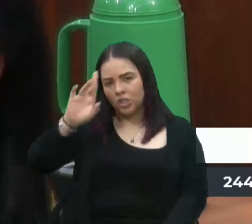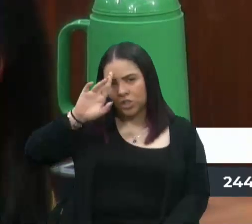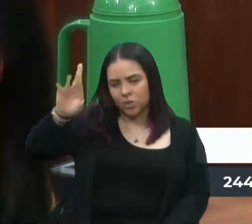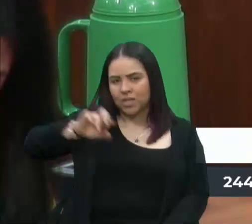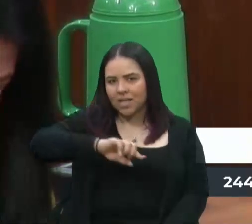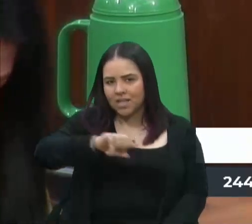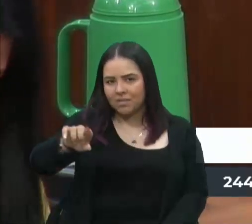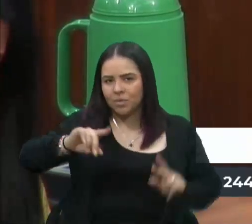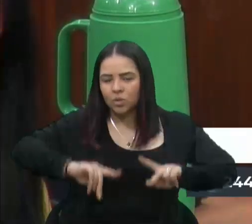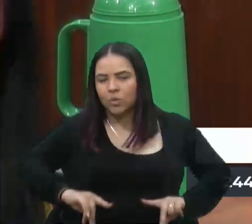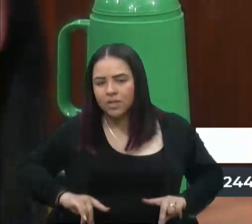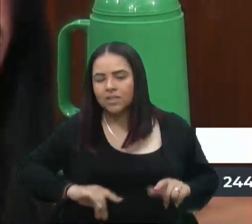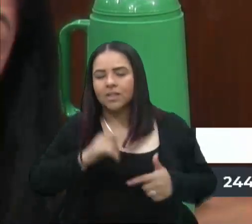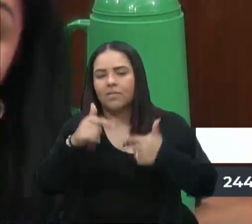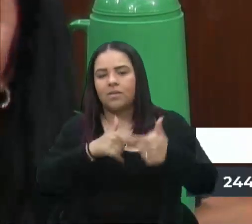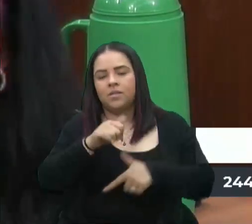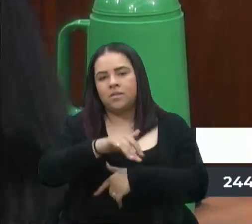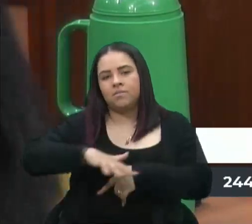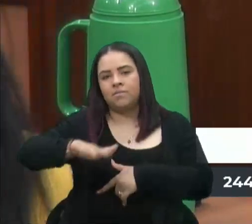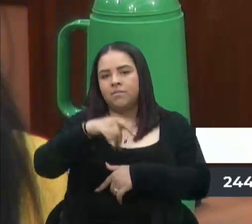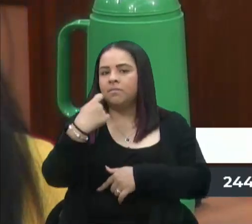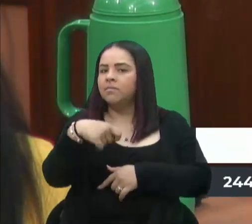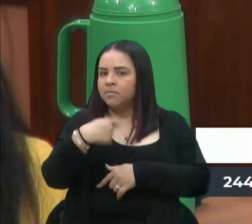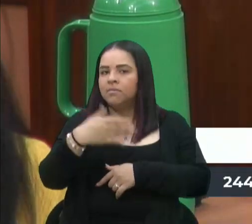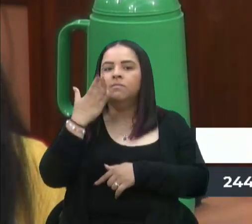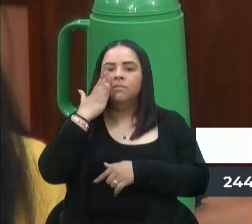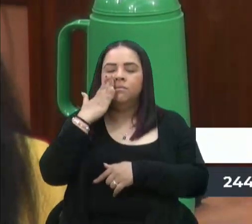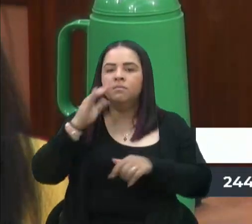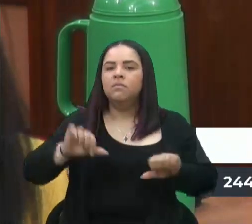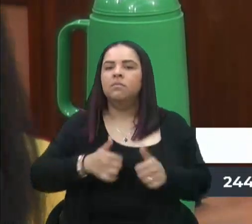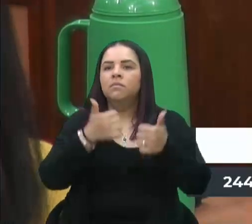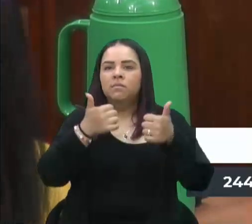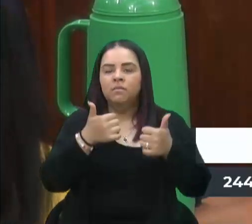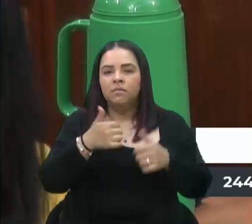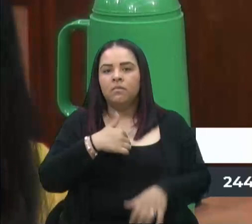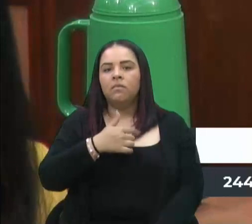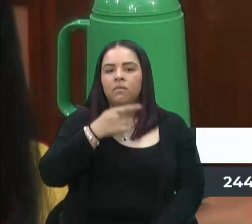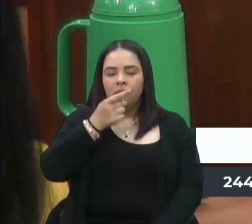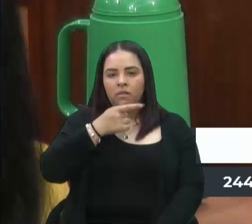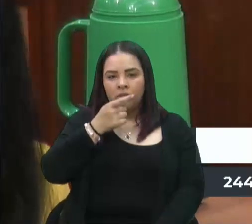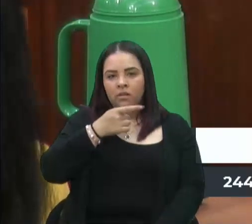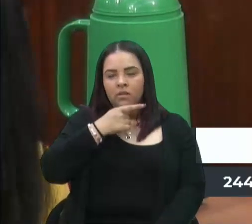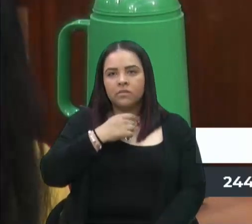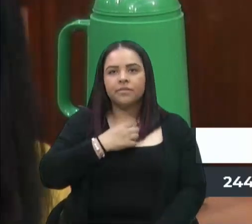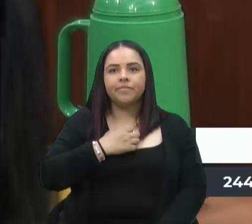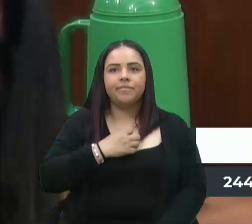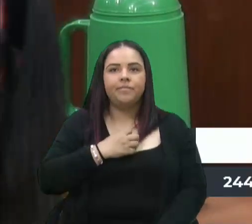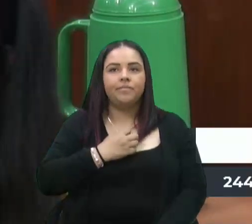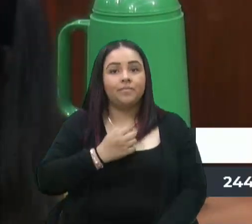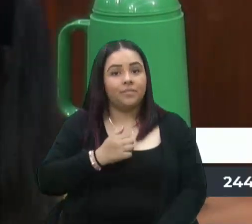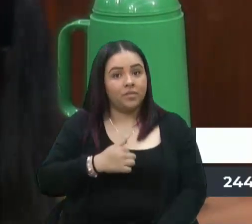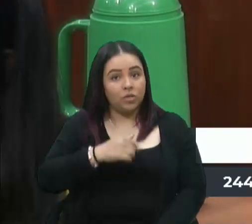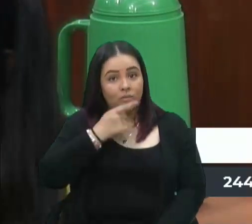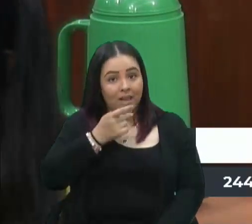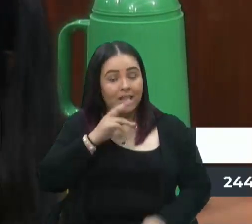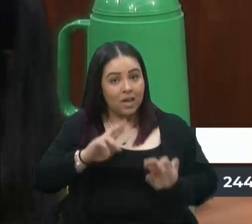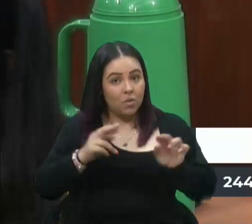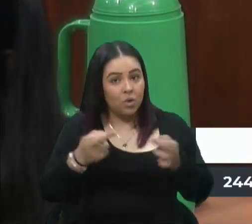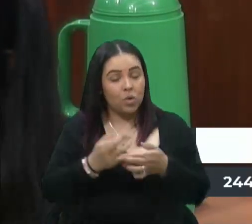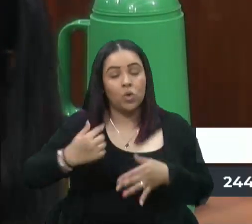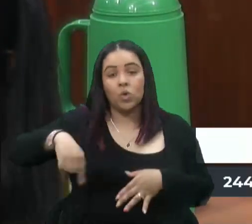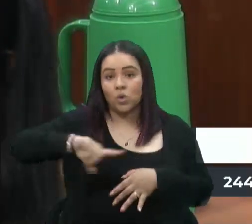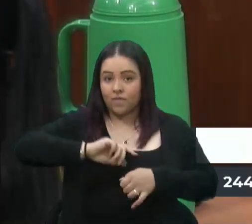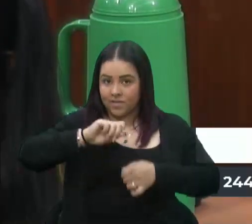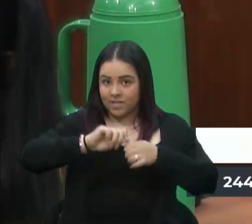que ocupem cargos, elas estejam melhor instruídas. Eu disse na reunião, e a gente fez essa